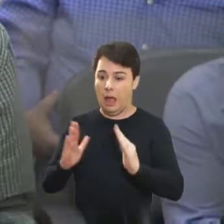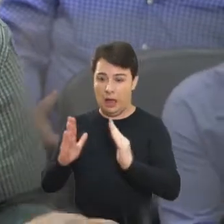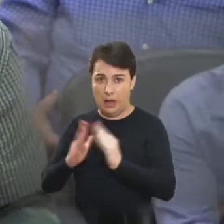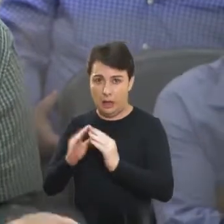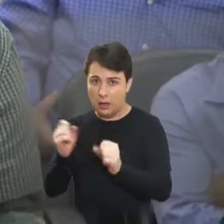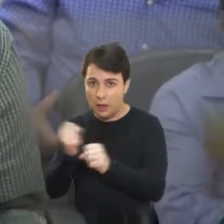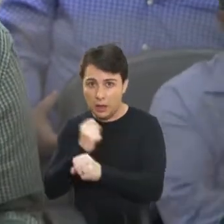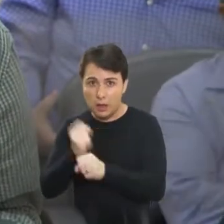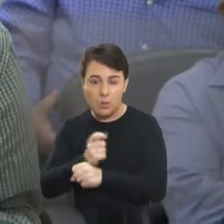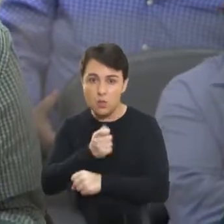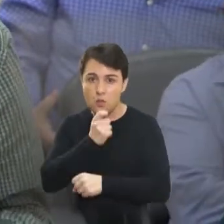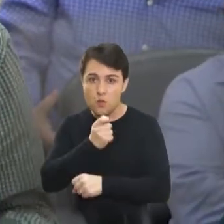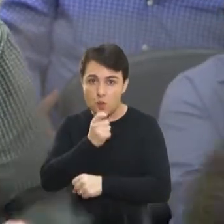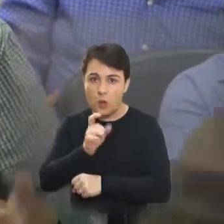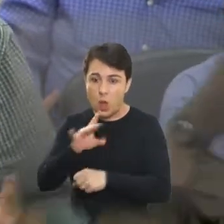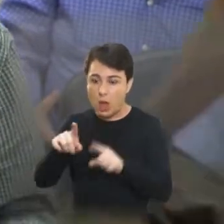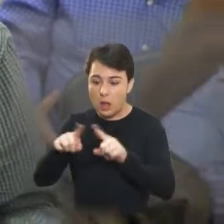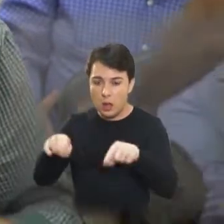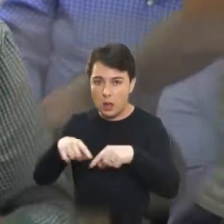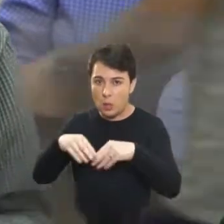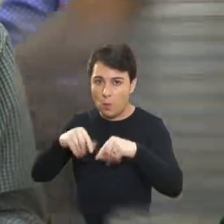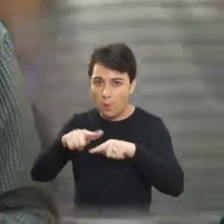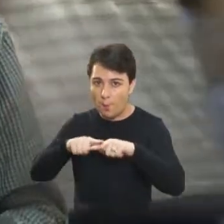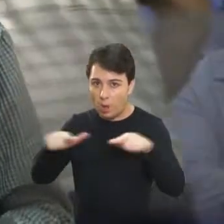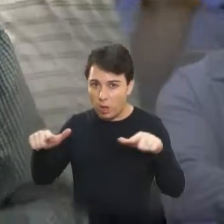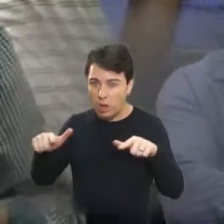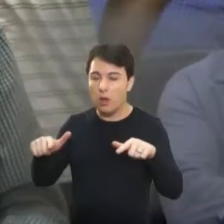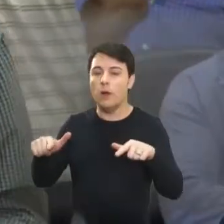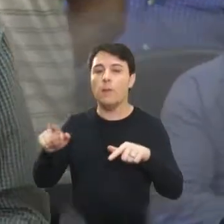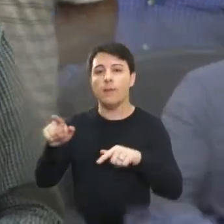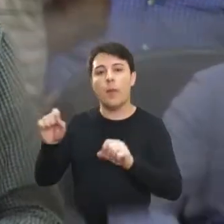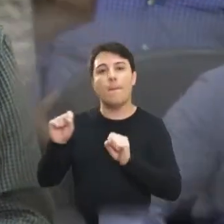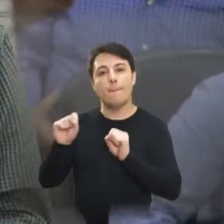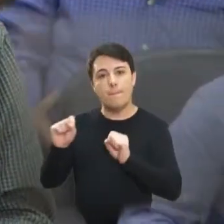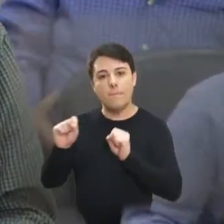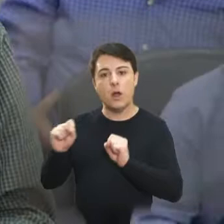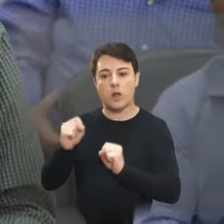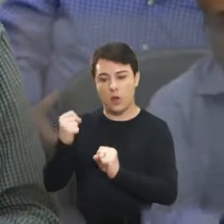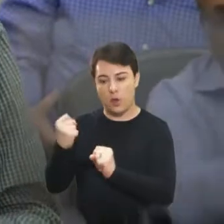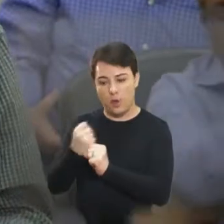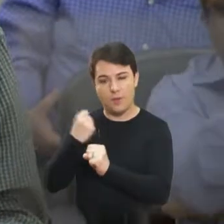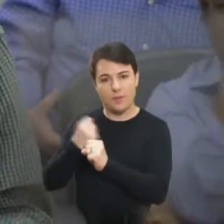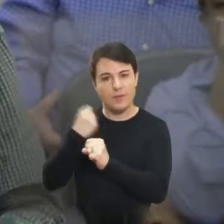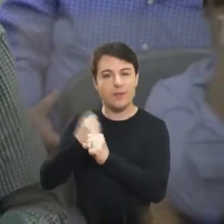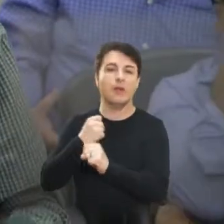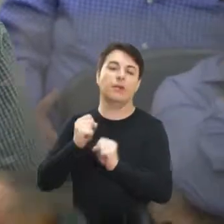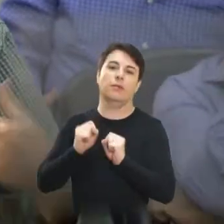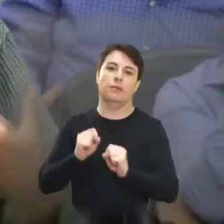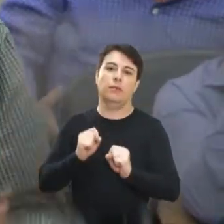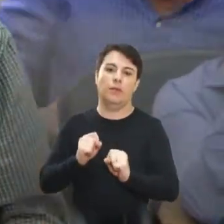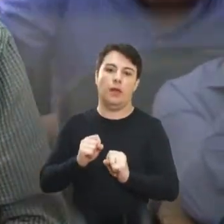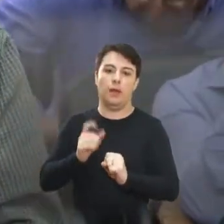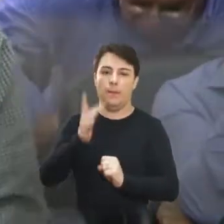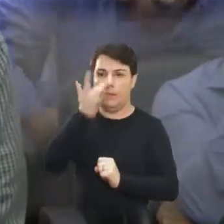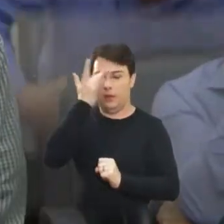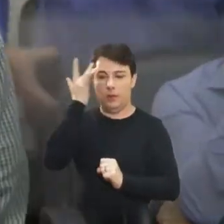estão edificados, possam vir a ser edificados, né? Que os